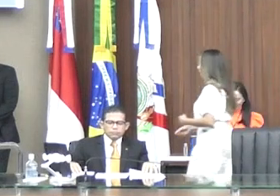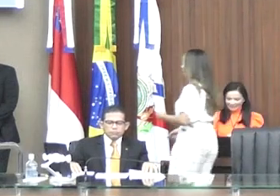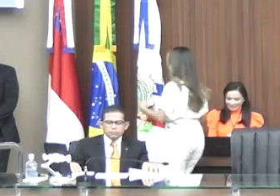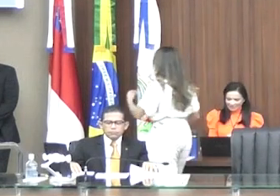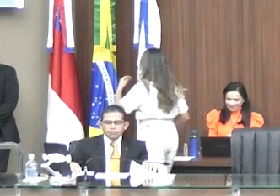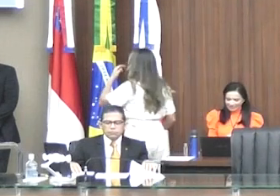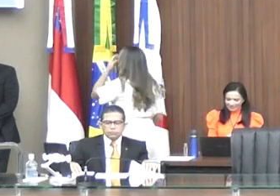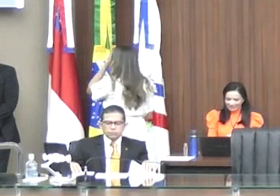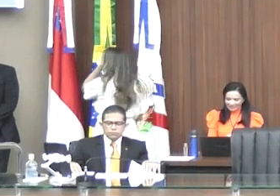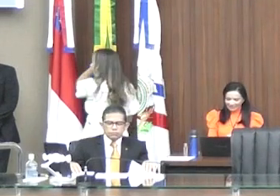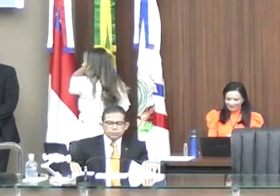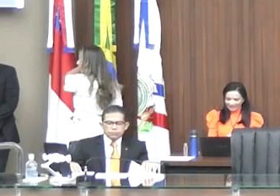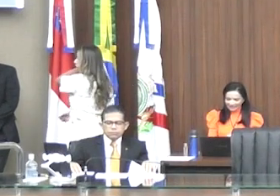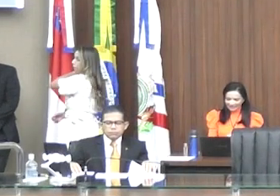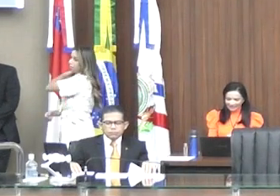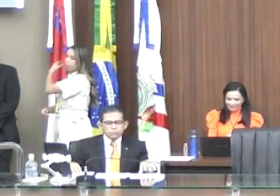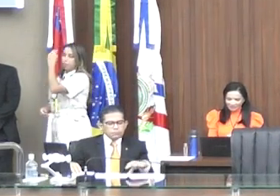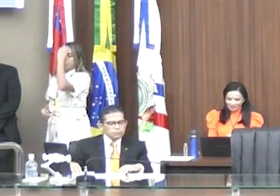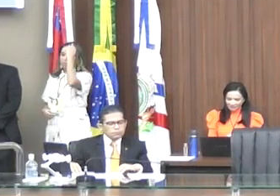Campos.